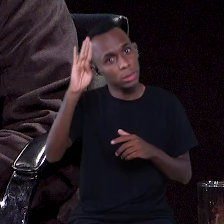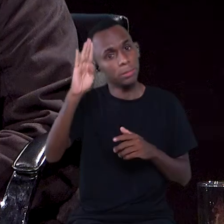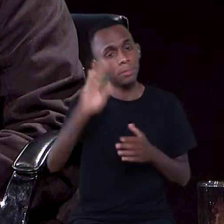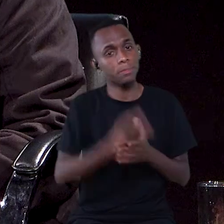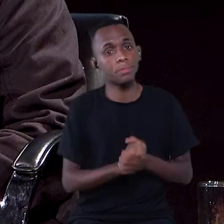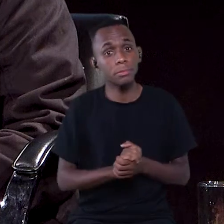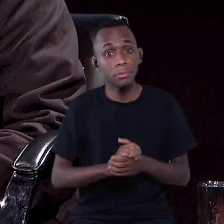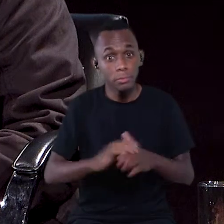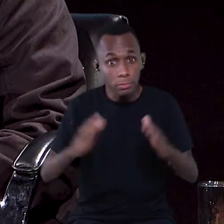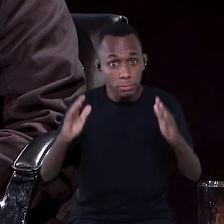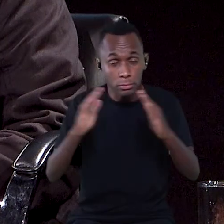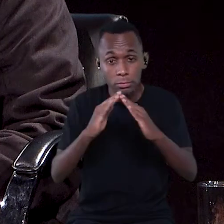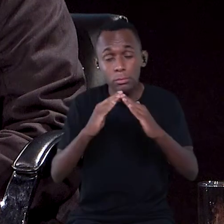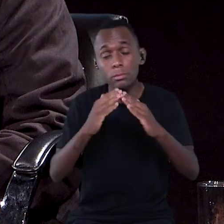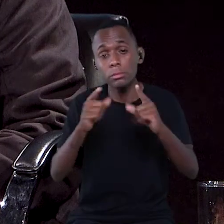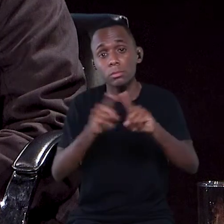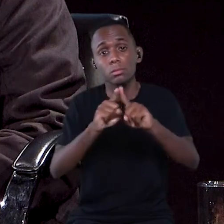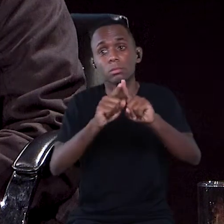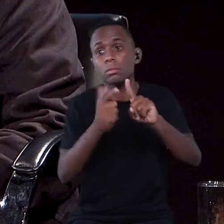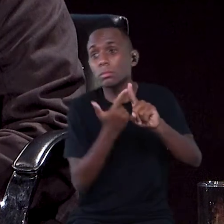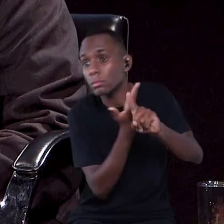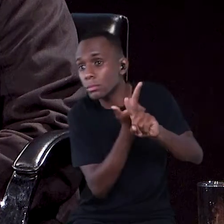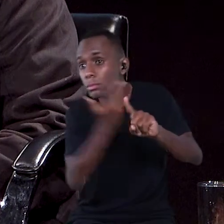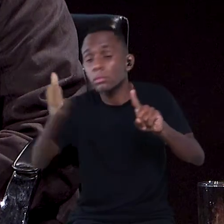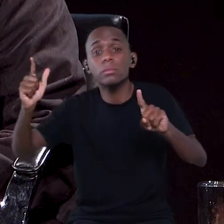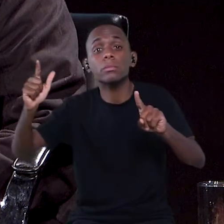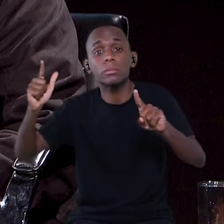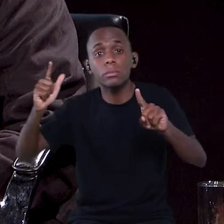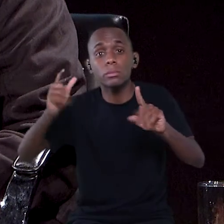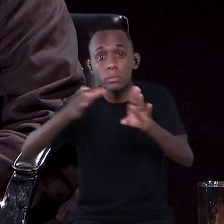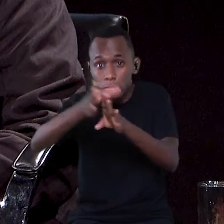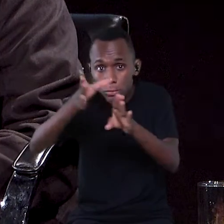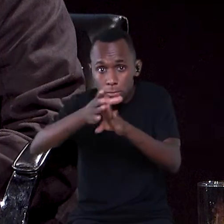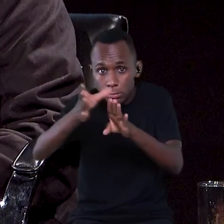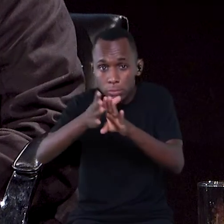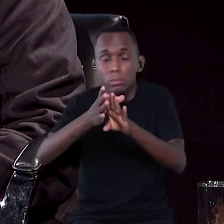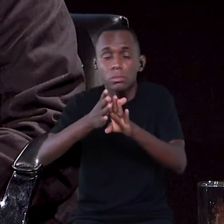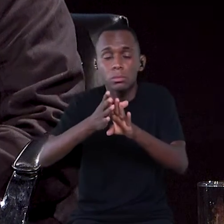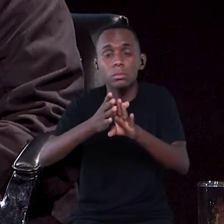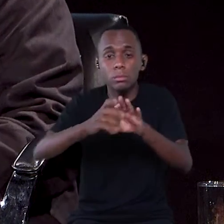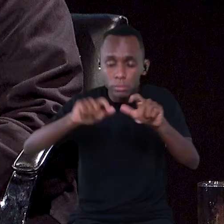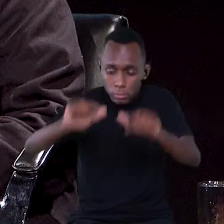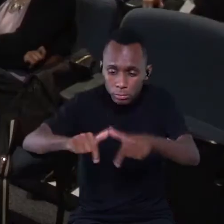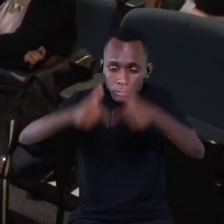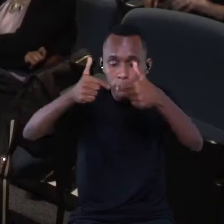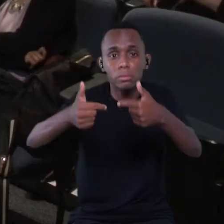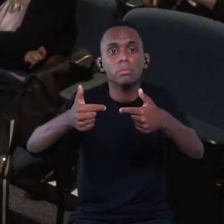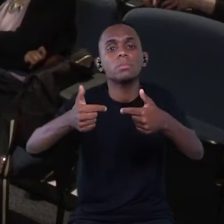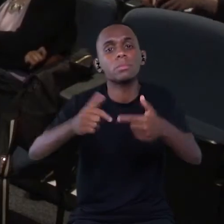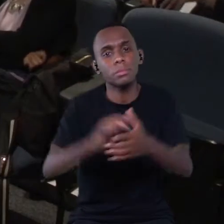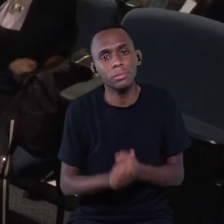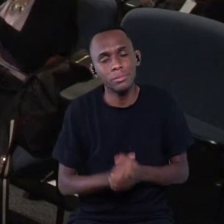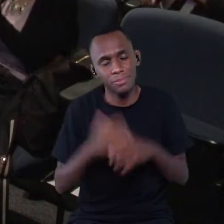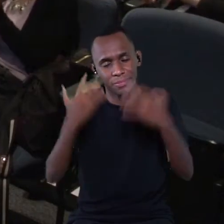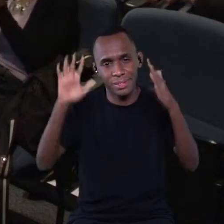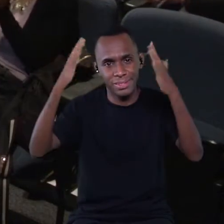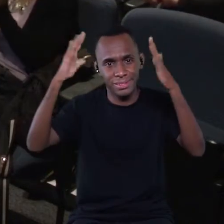porosa. Mas, outra vez, isso é já um conselho ao redor do pescoço.